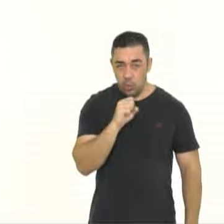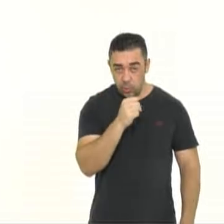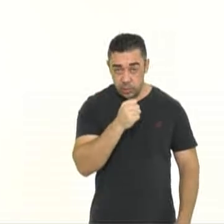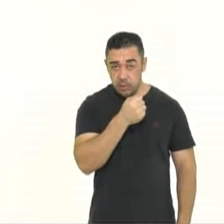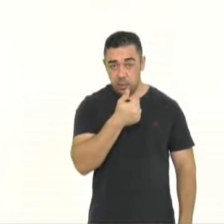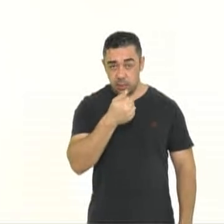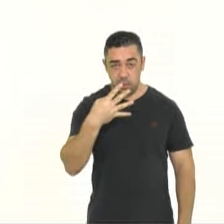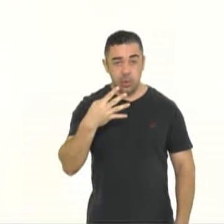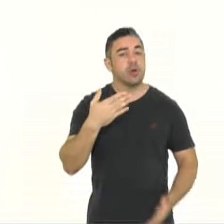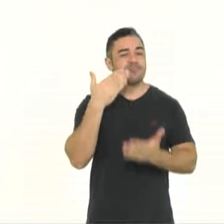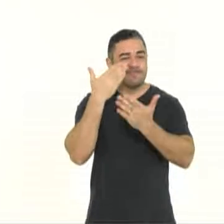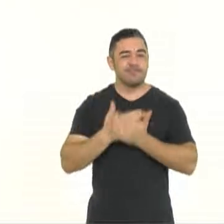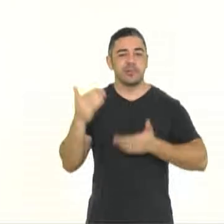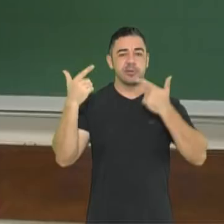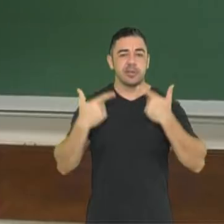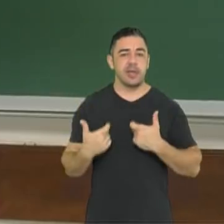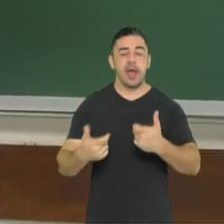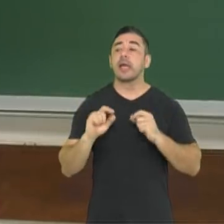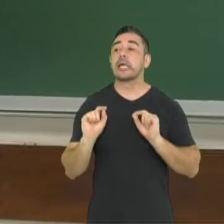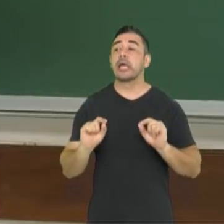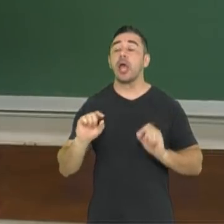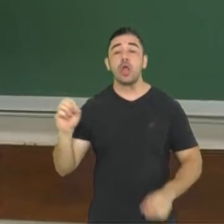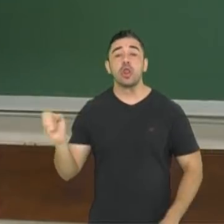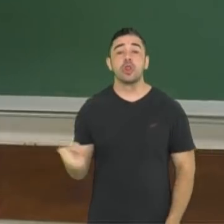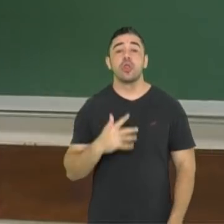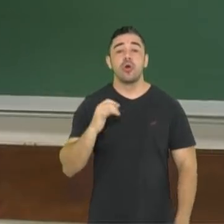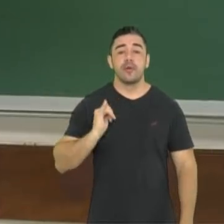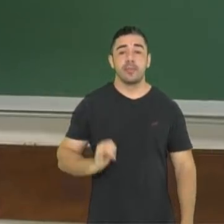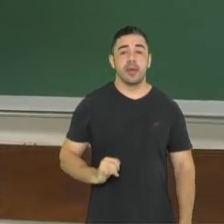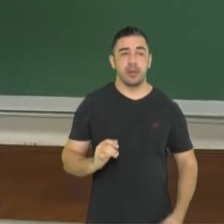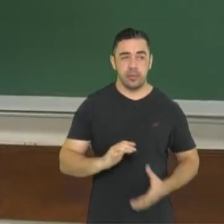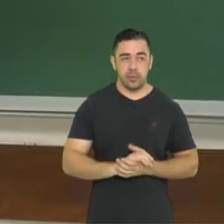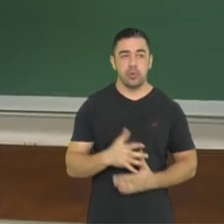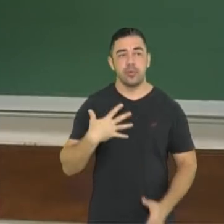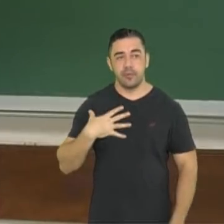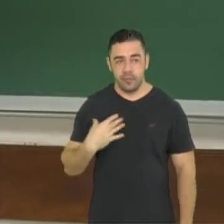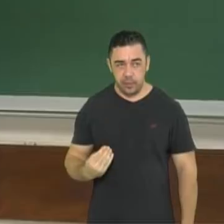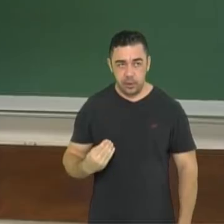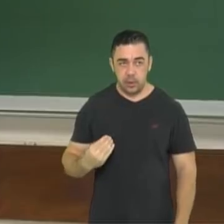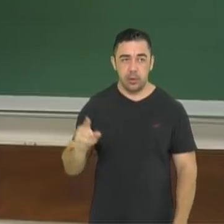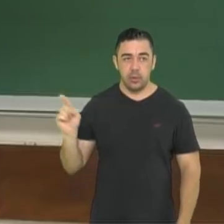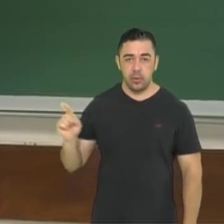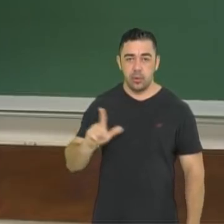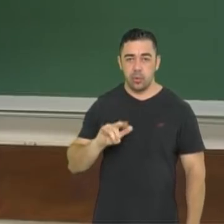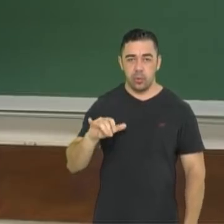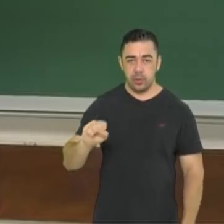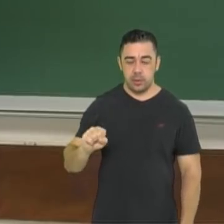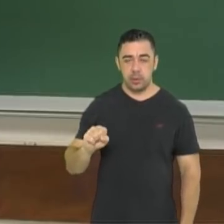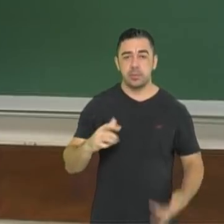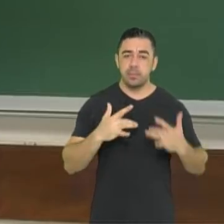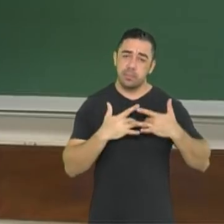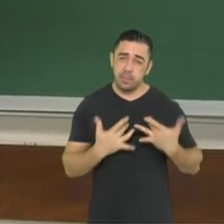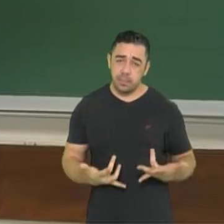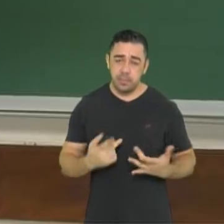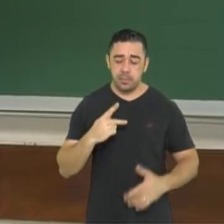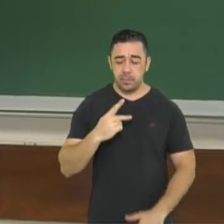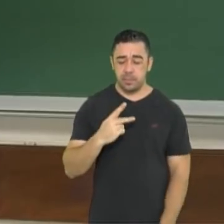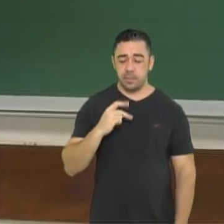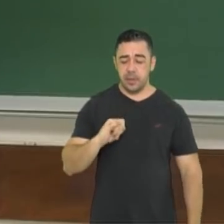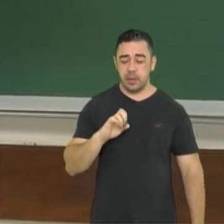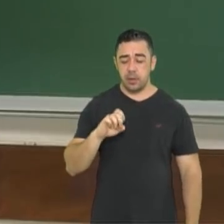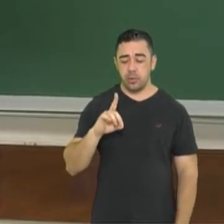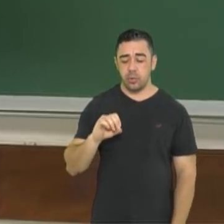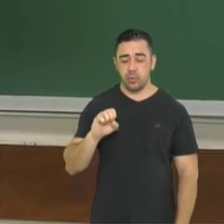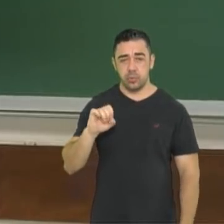começou toda uma guerra. E aí, quem que vai ser o novo imperador? E não sei o quê. O seu filho, chamado Luís, o Piedoso porque ele era